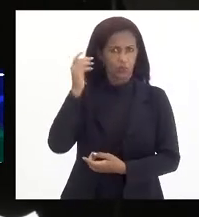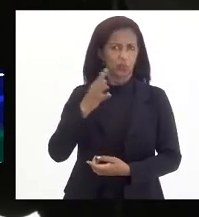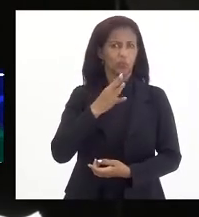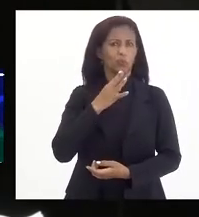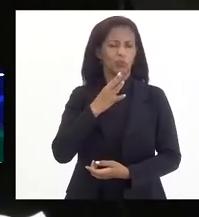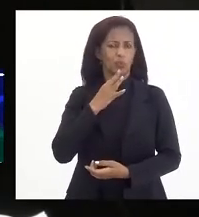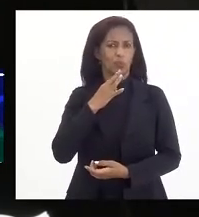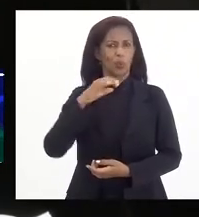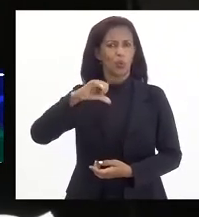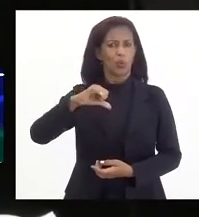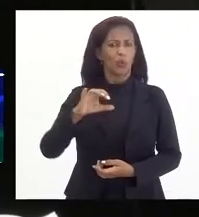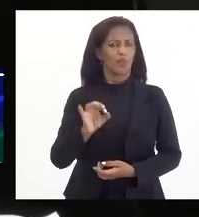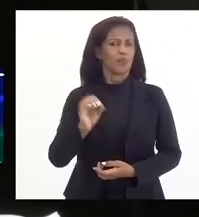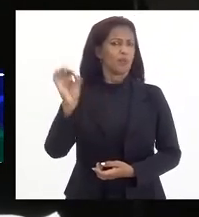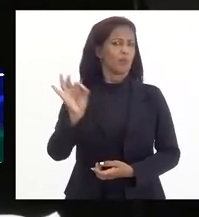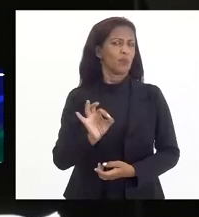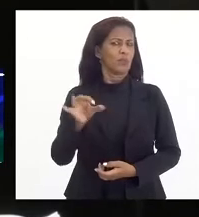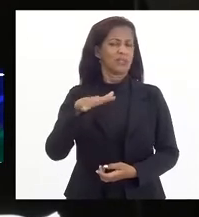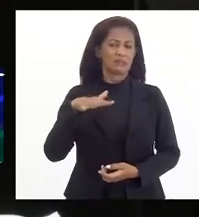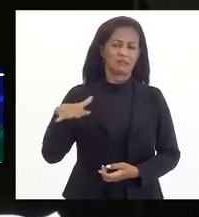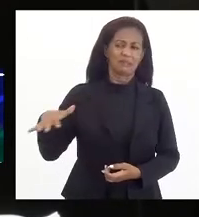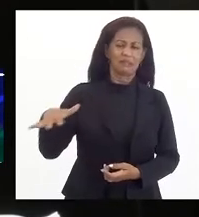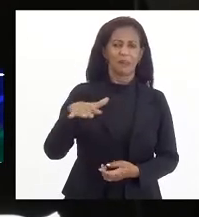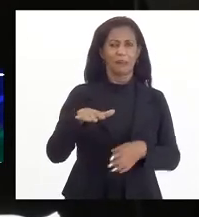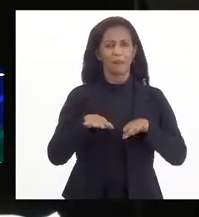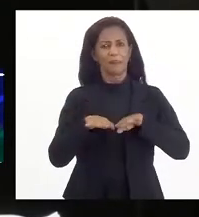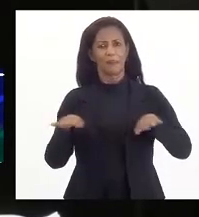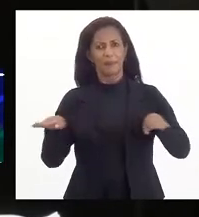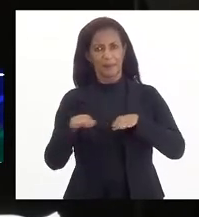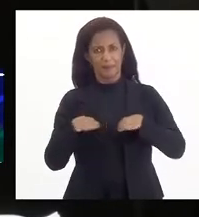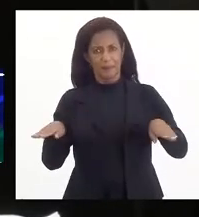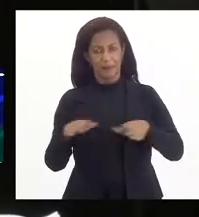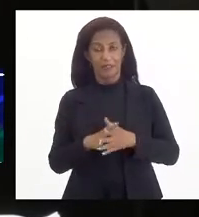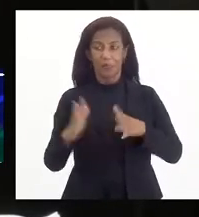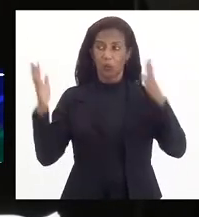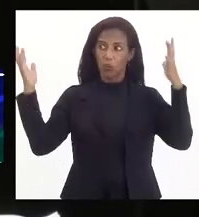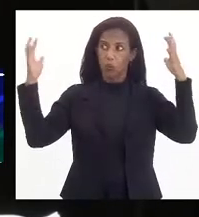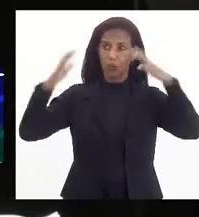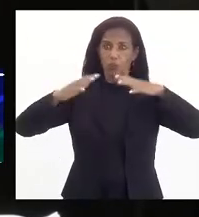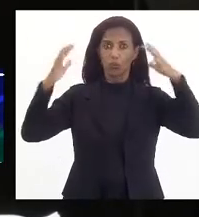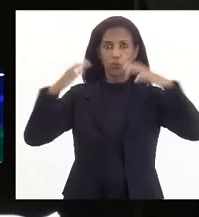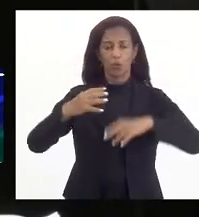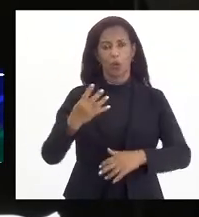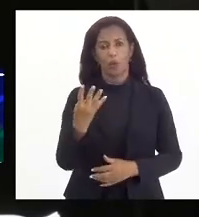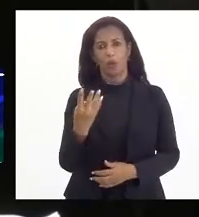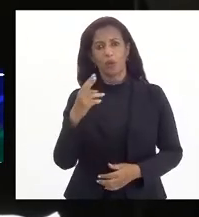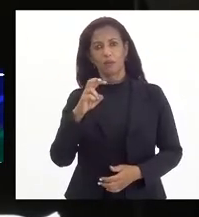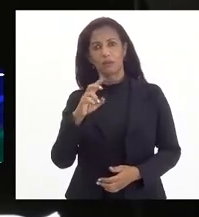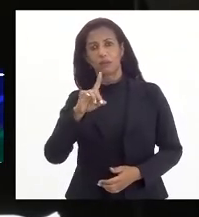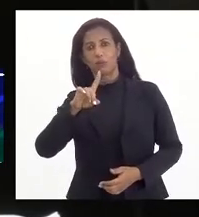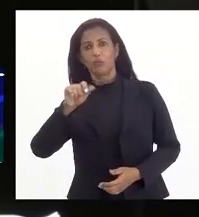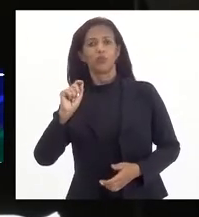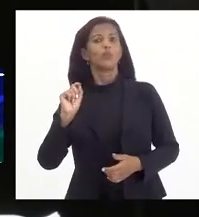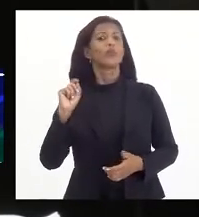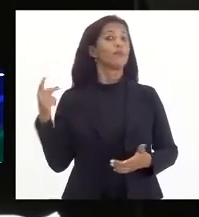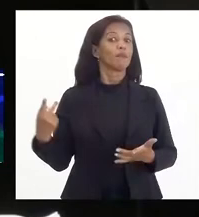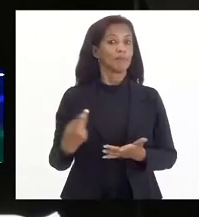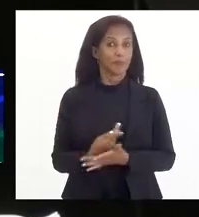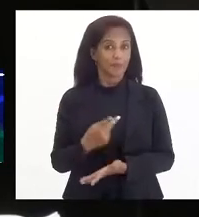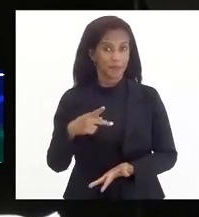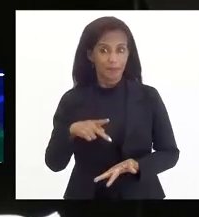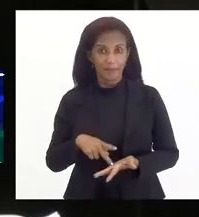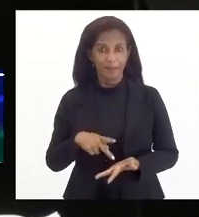quase que noventa porcento daquela nossa região ela plana e com a chuva de 45 dias o que aconteceu de fato